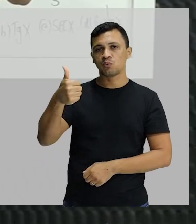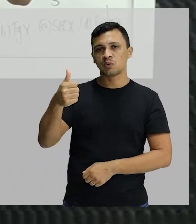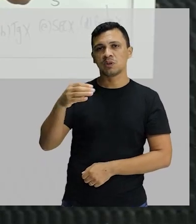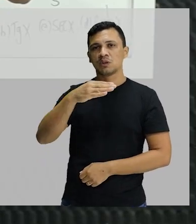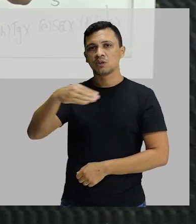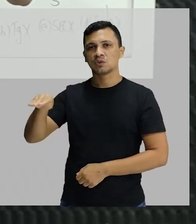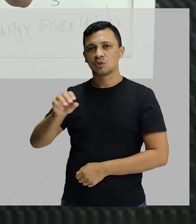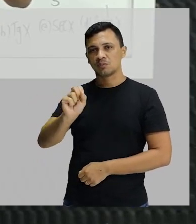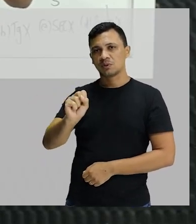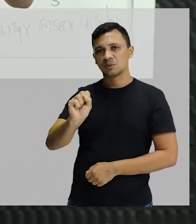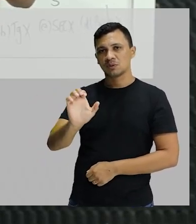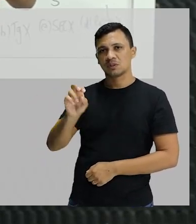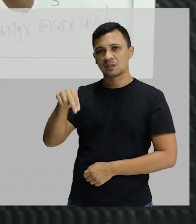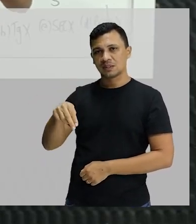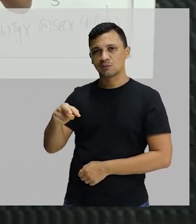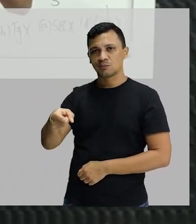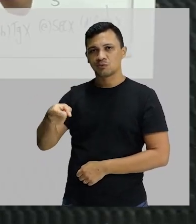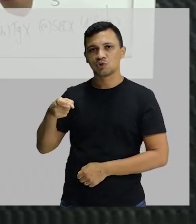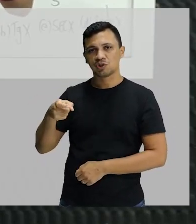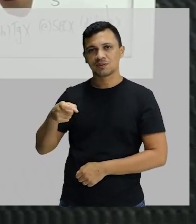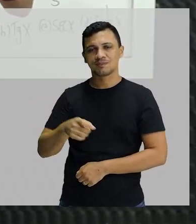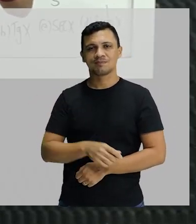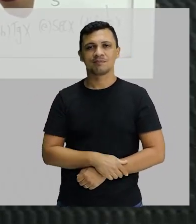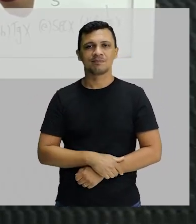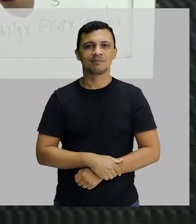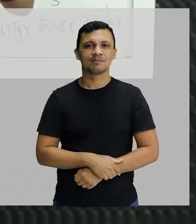sobre o seno de x.